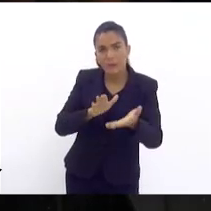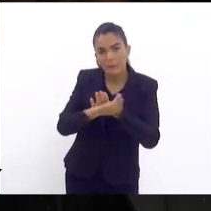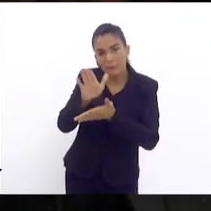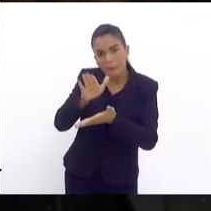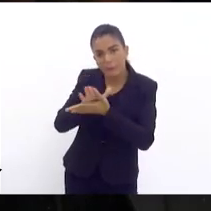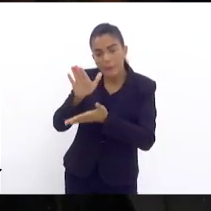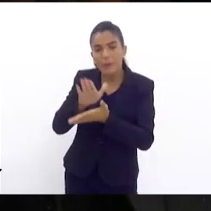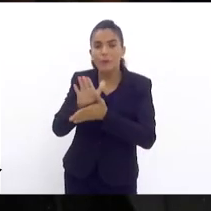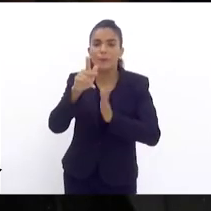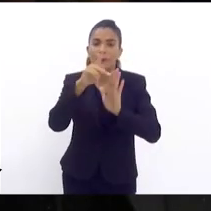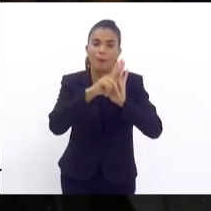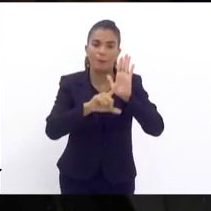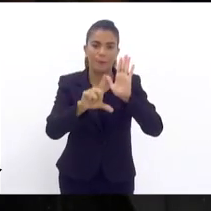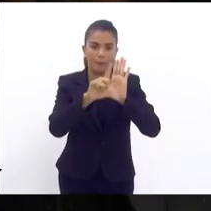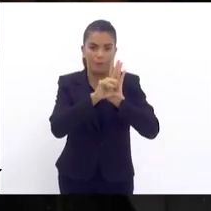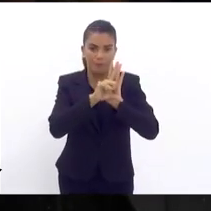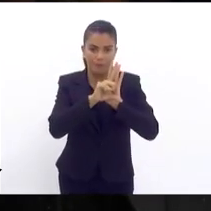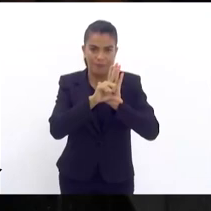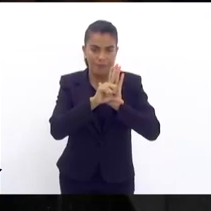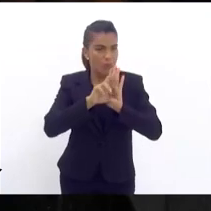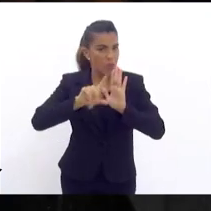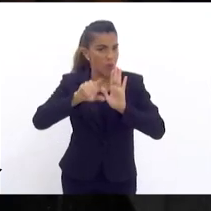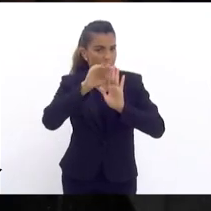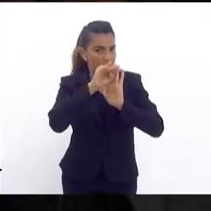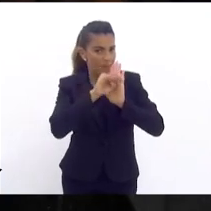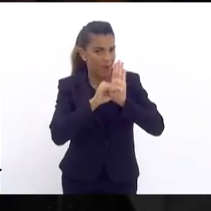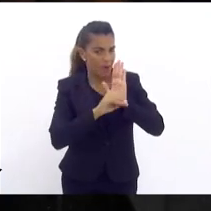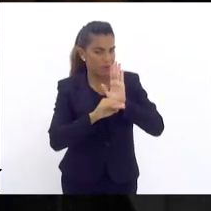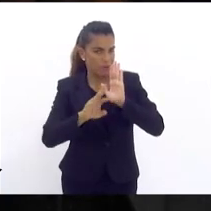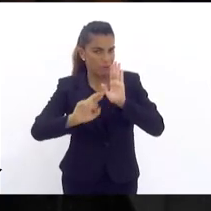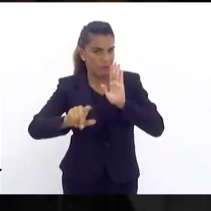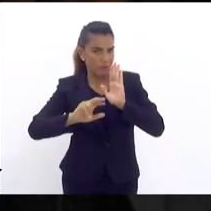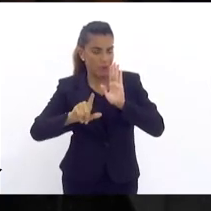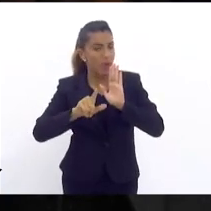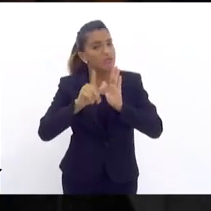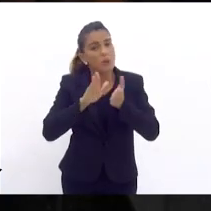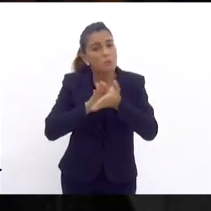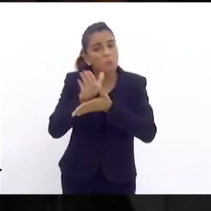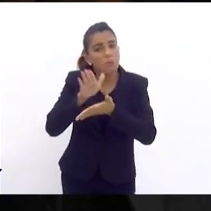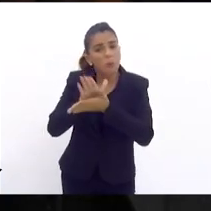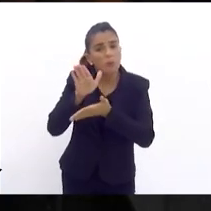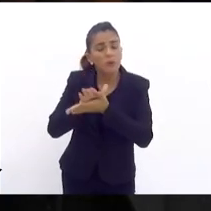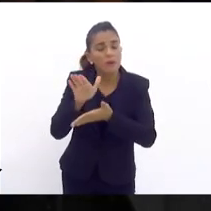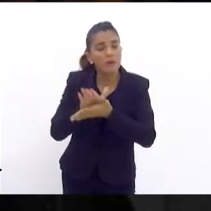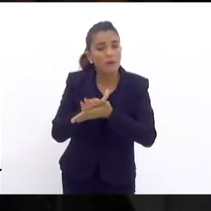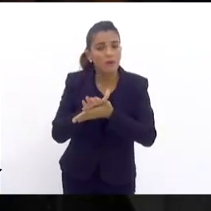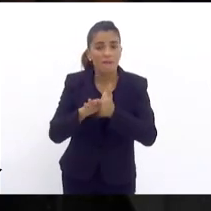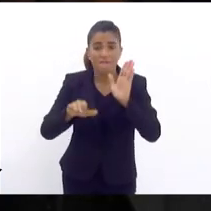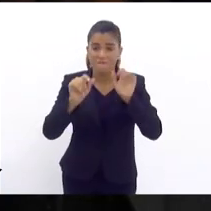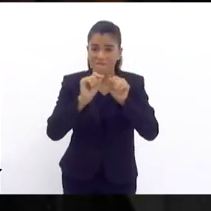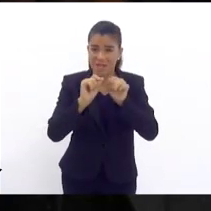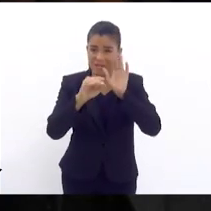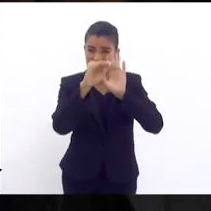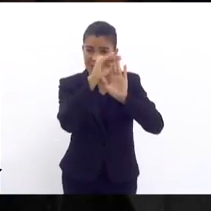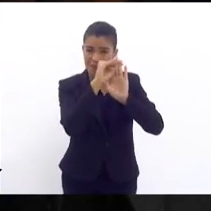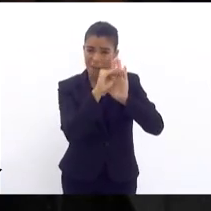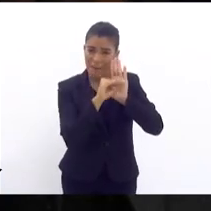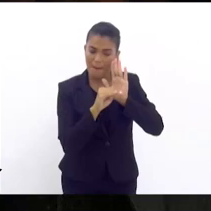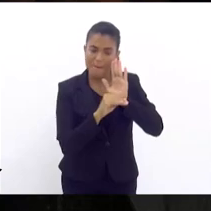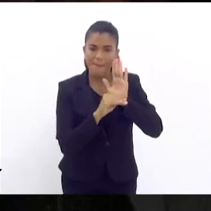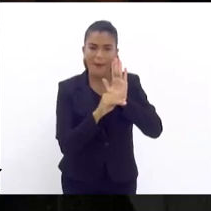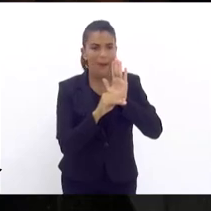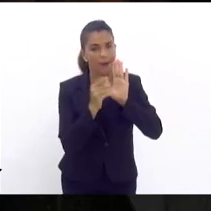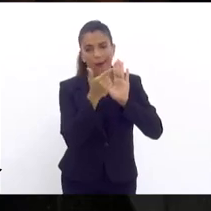que publicar não é para pauta é o único exclusivamente publicar fazer pauta é